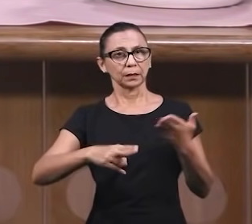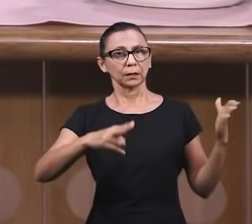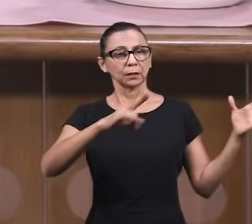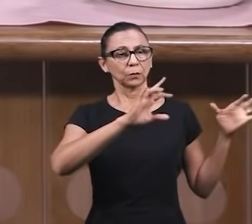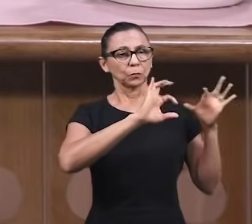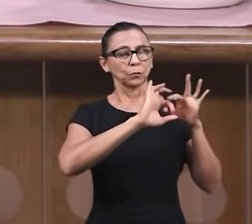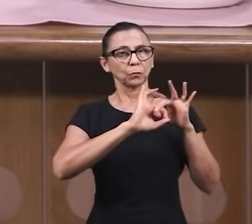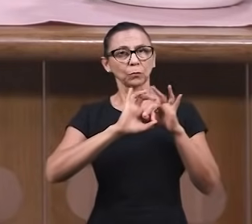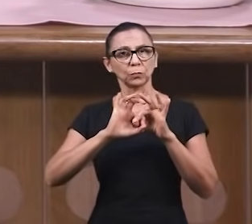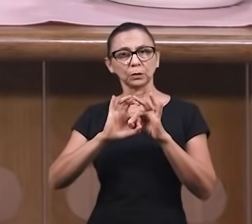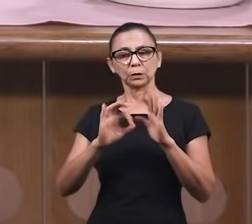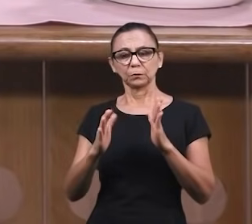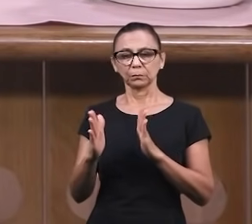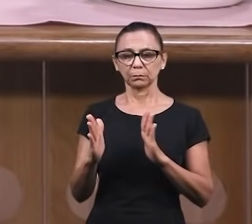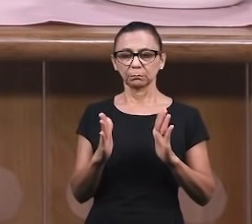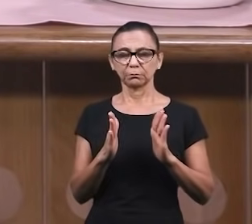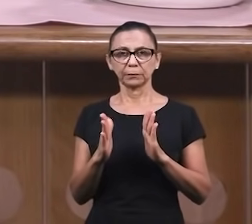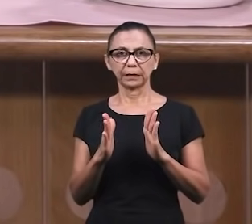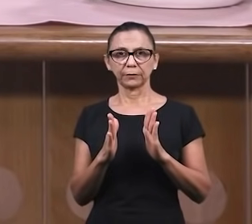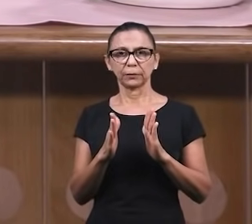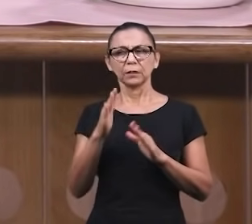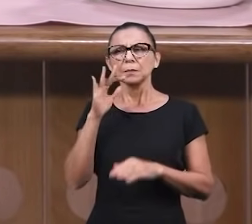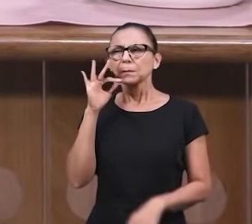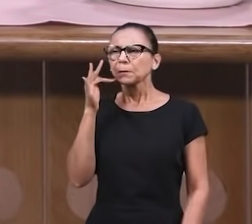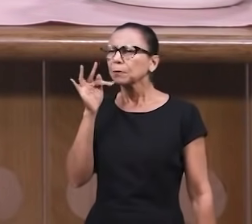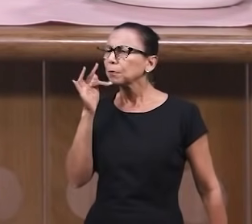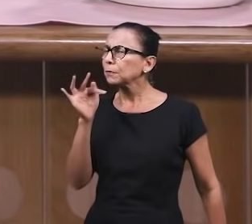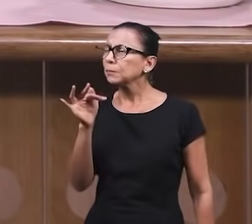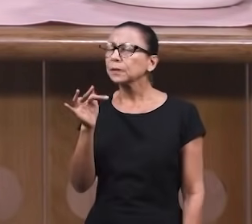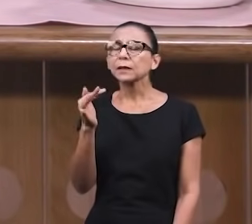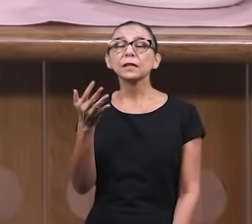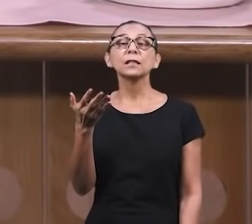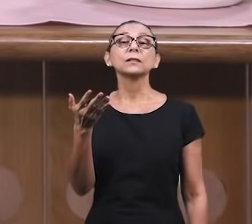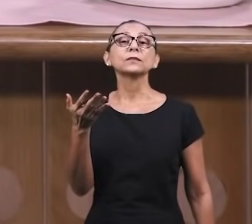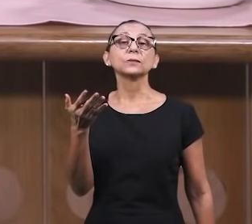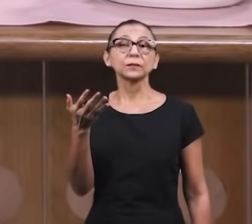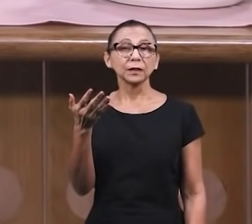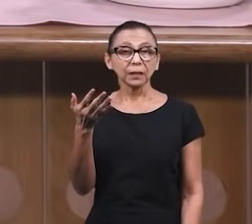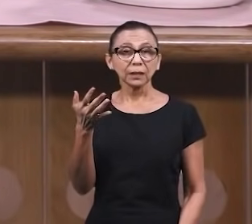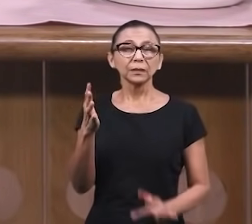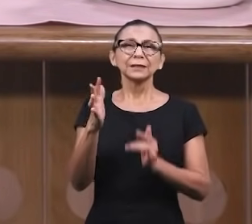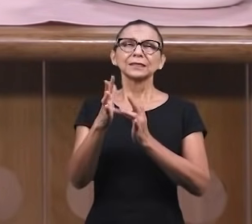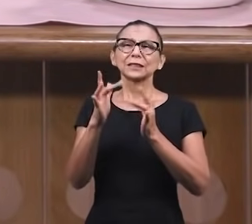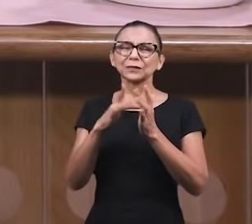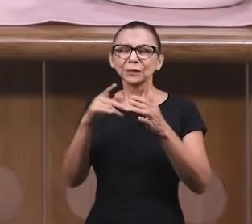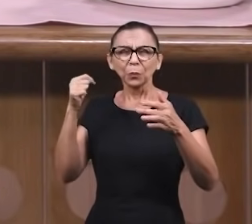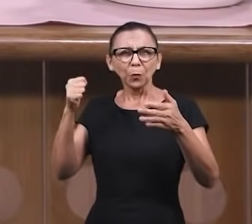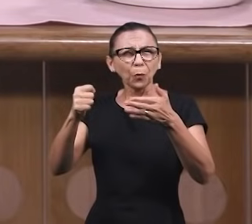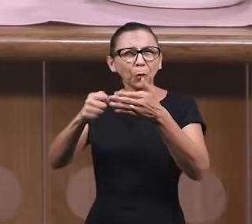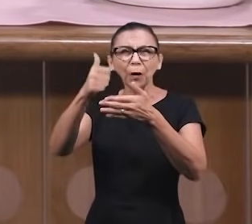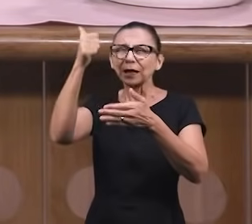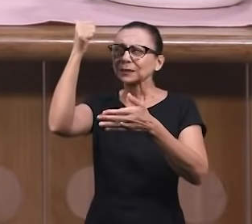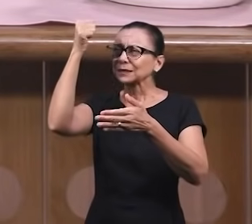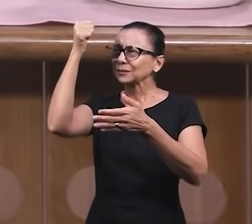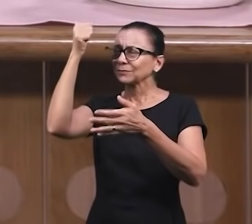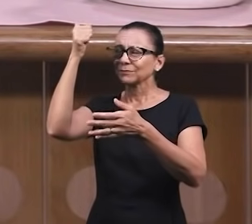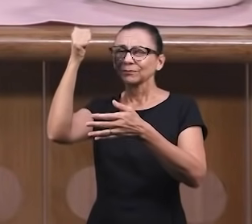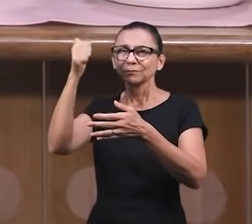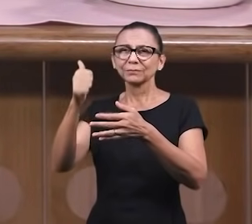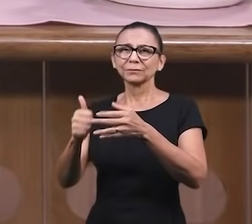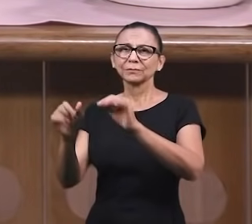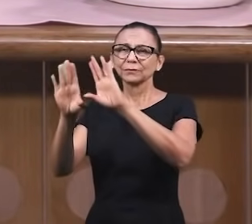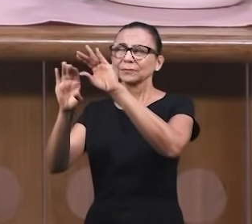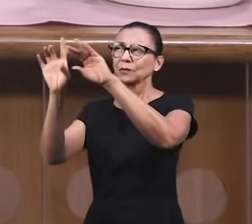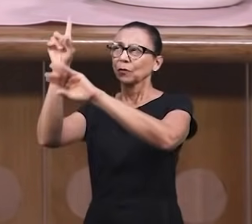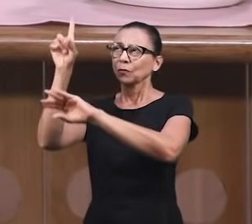ao período chamado período do breve, ou seja, o período onde Jesus está prestes a vir. Então, tudo isso